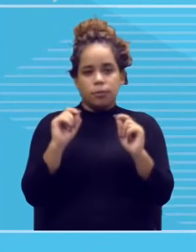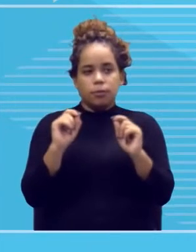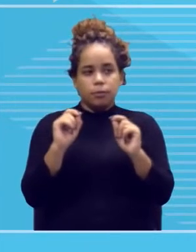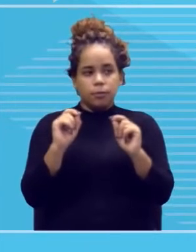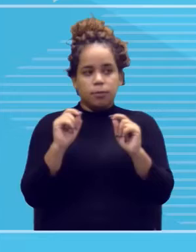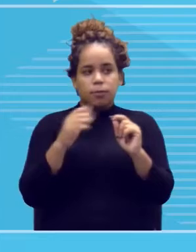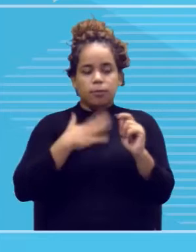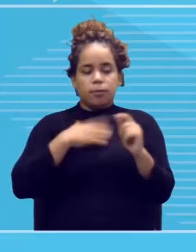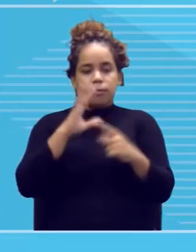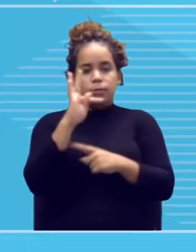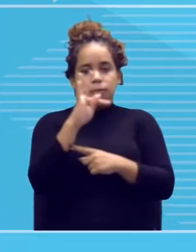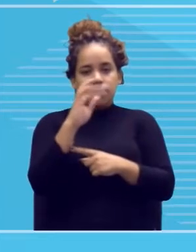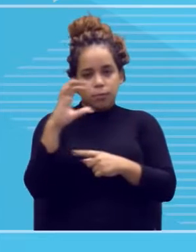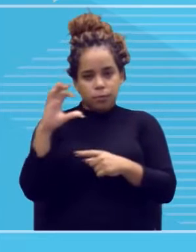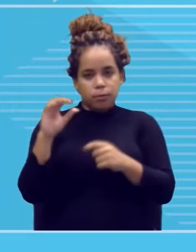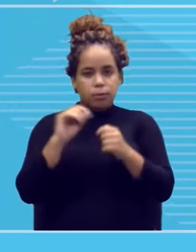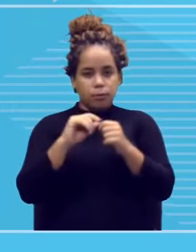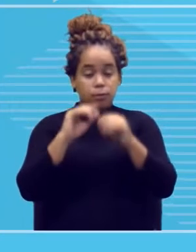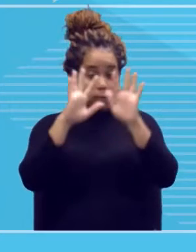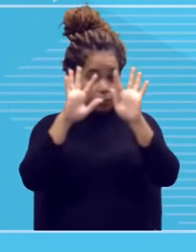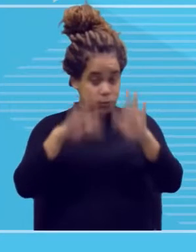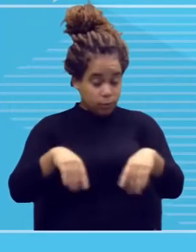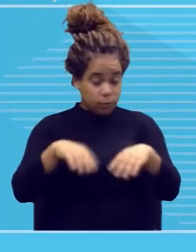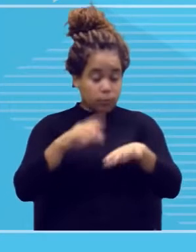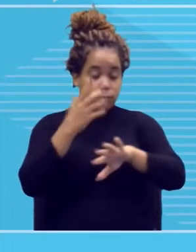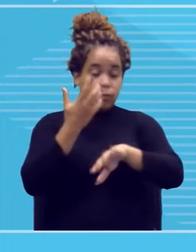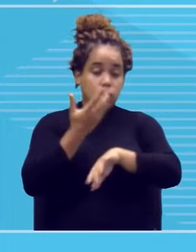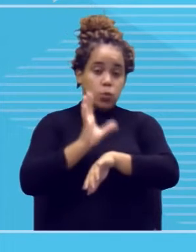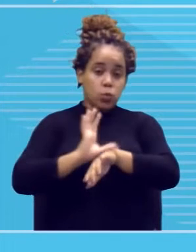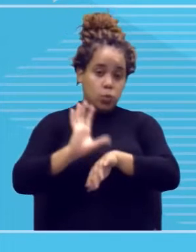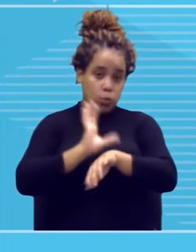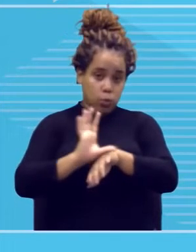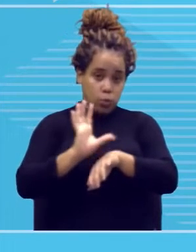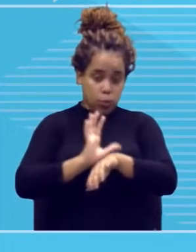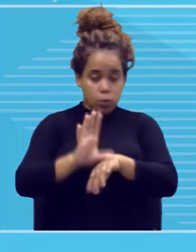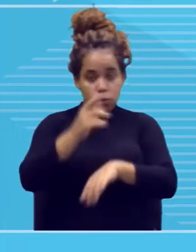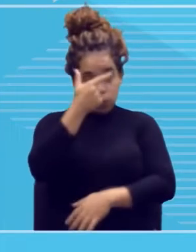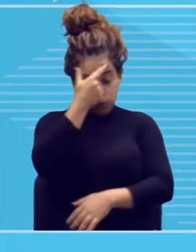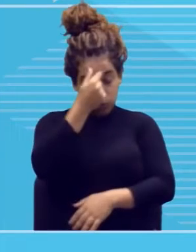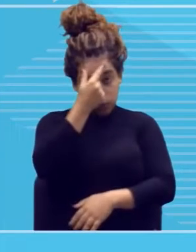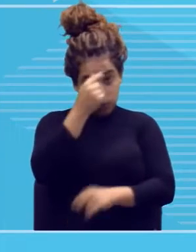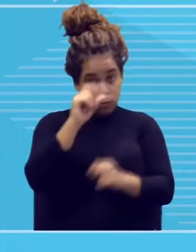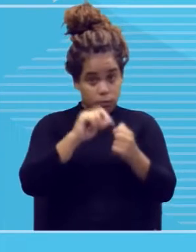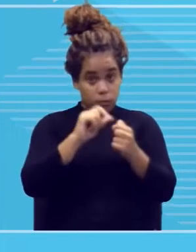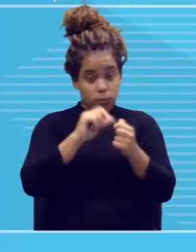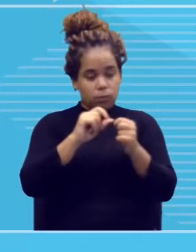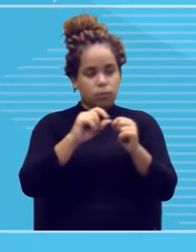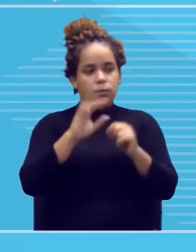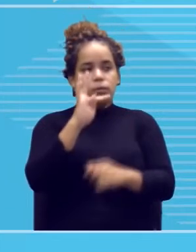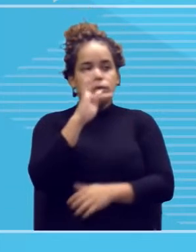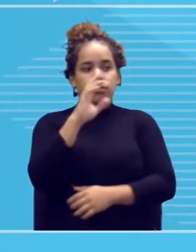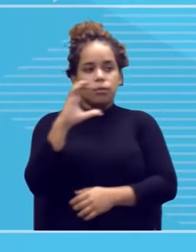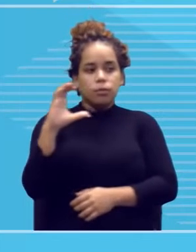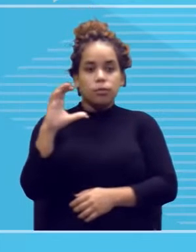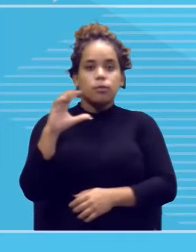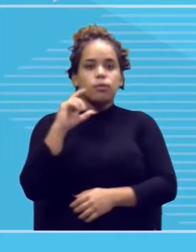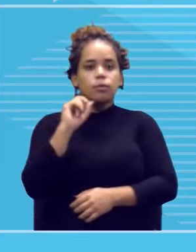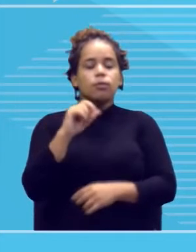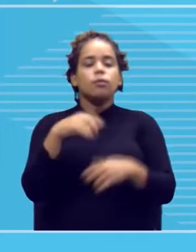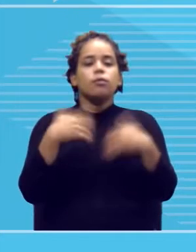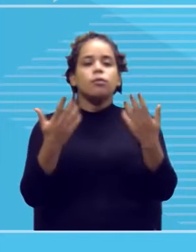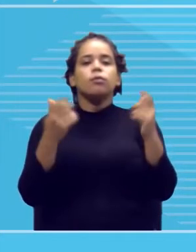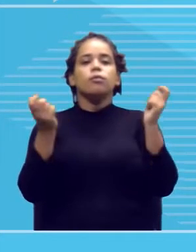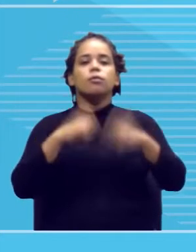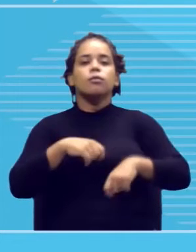meu TCC tô na universidade Estou finalizando meu curso de graduação vou fazer um TCC show de bola qual